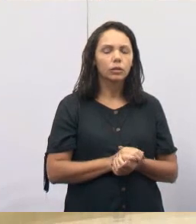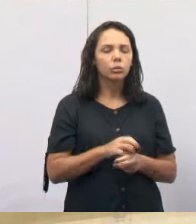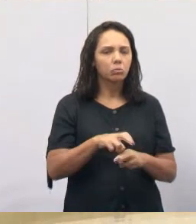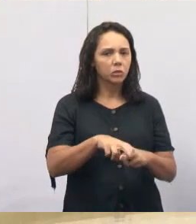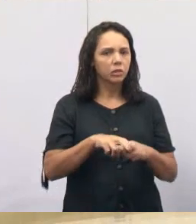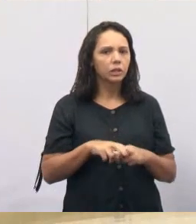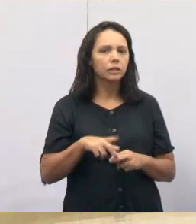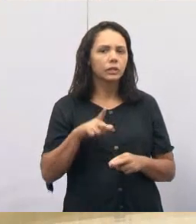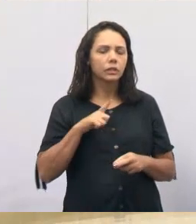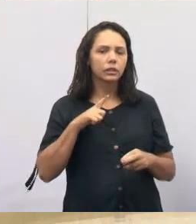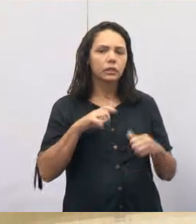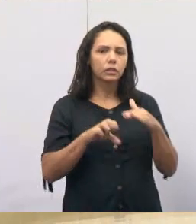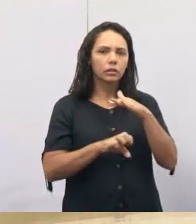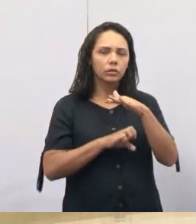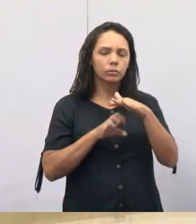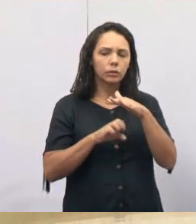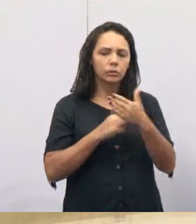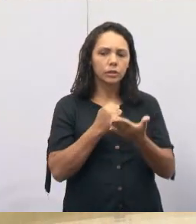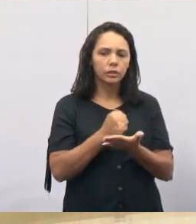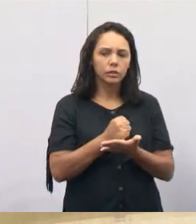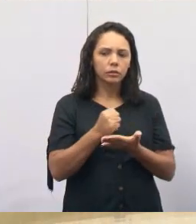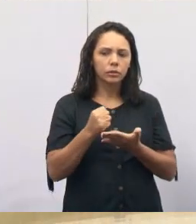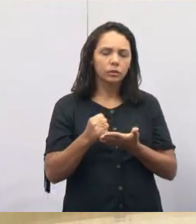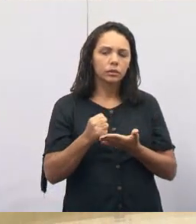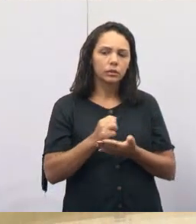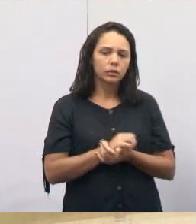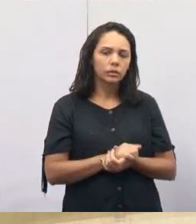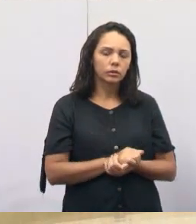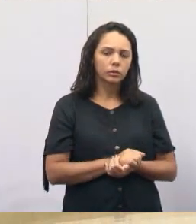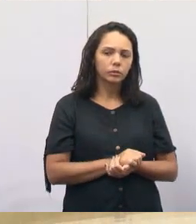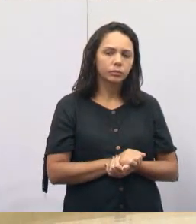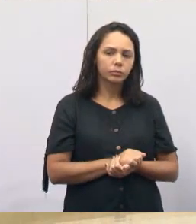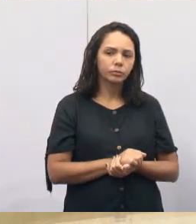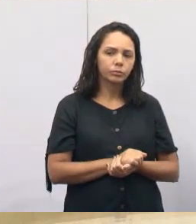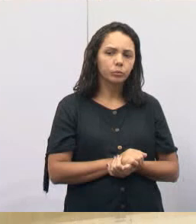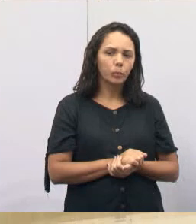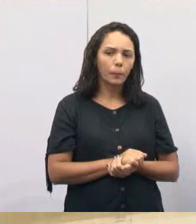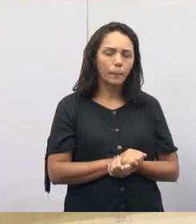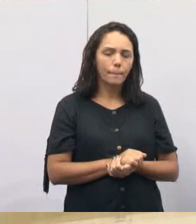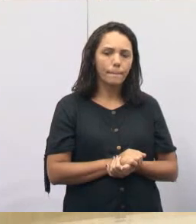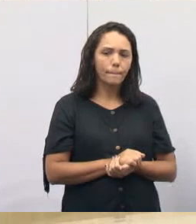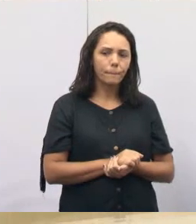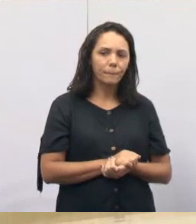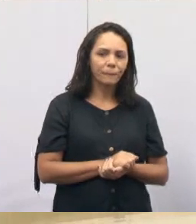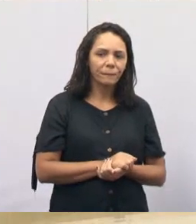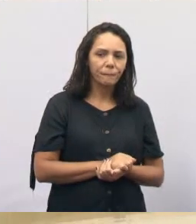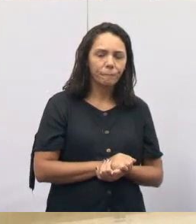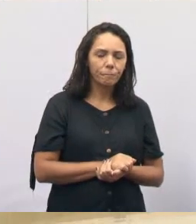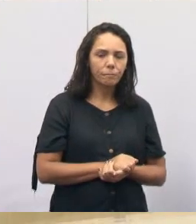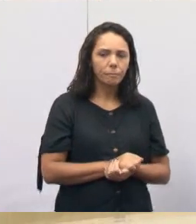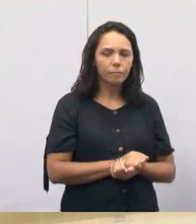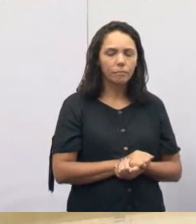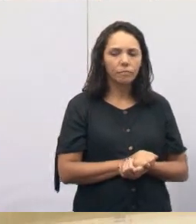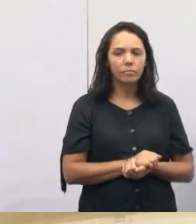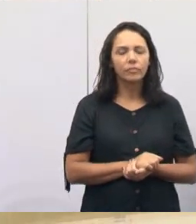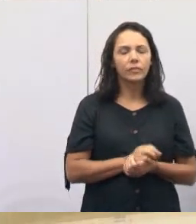da operação do equipamento, ficando a entidade vinculada à apresentação do cumprimento das